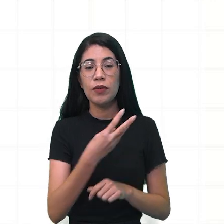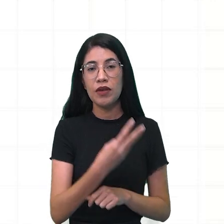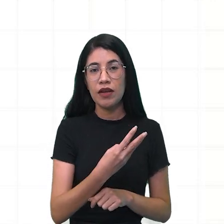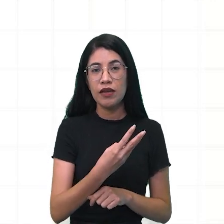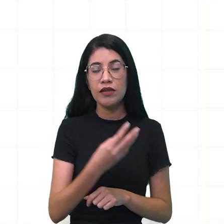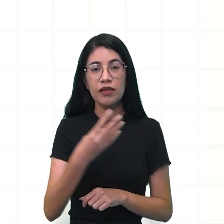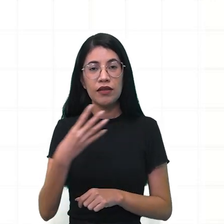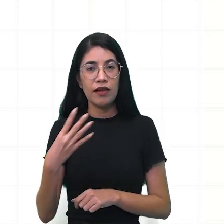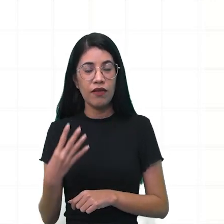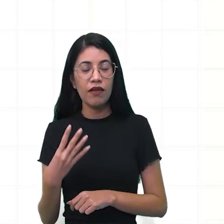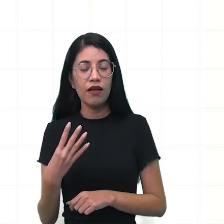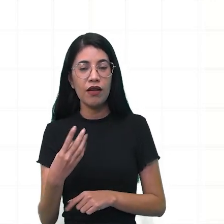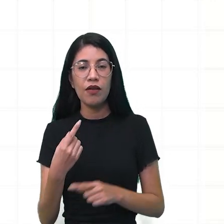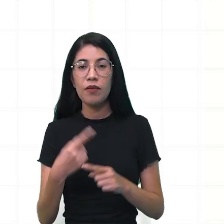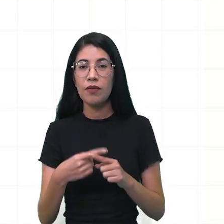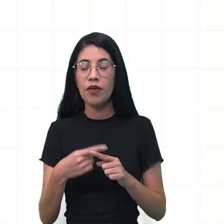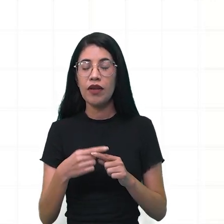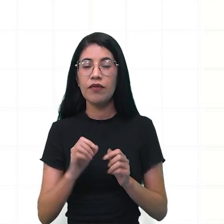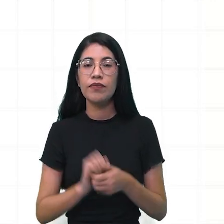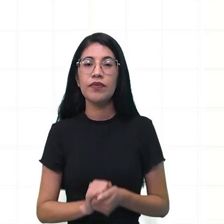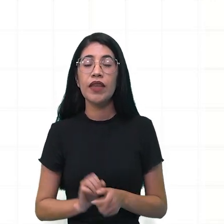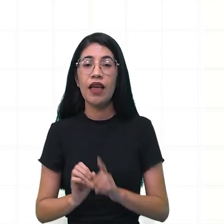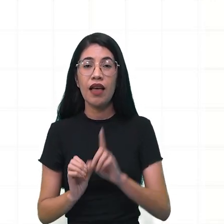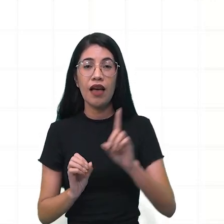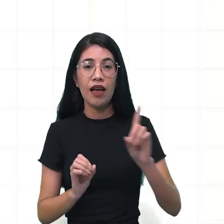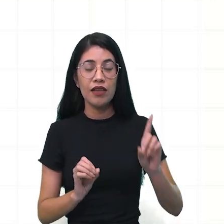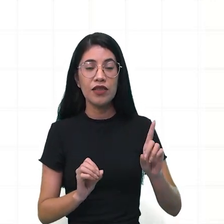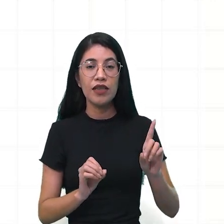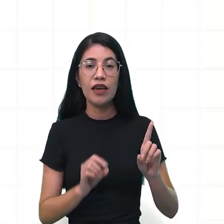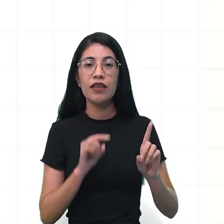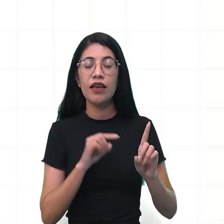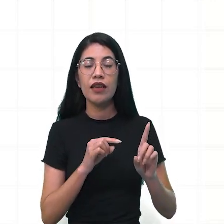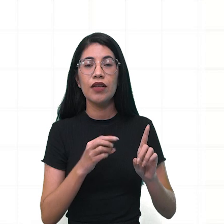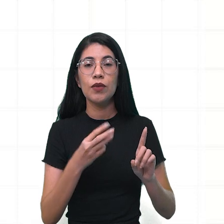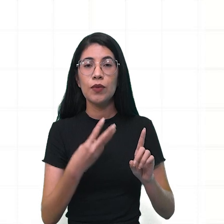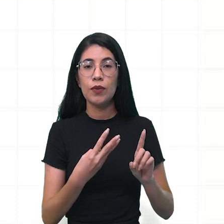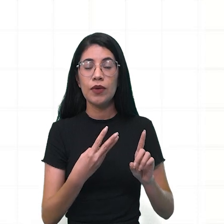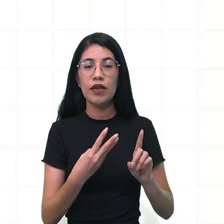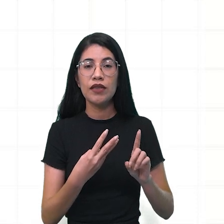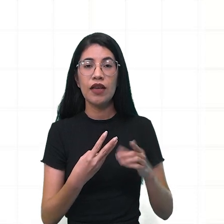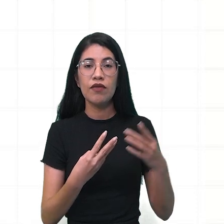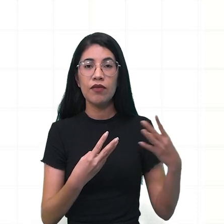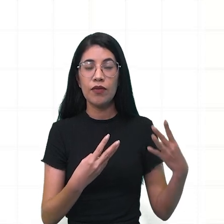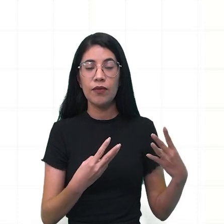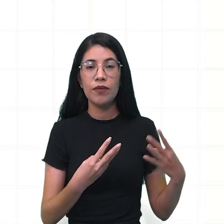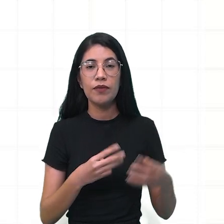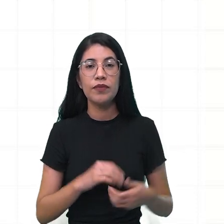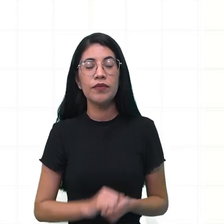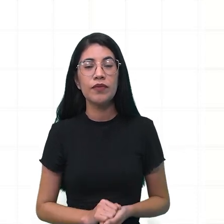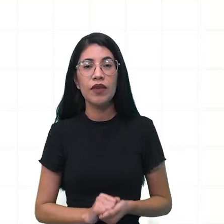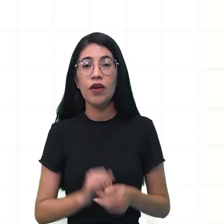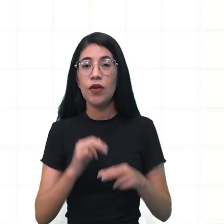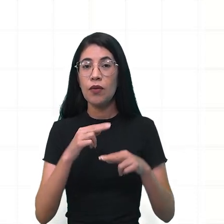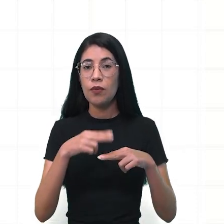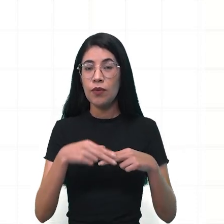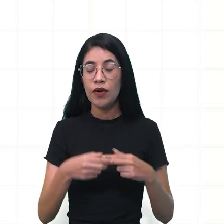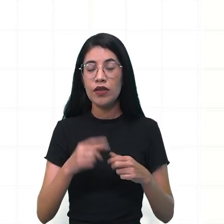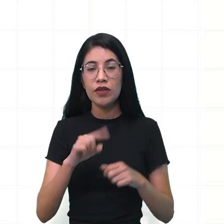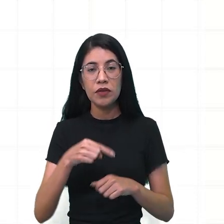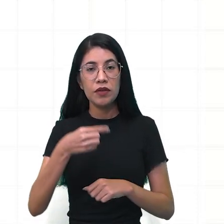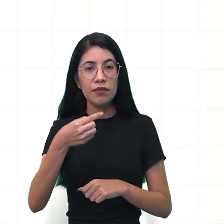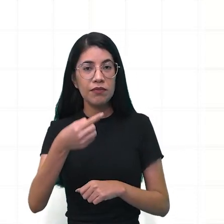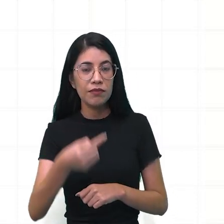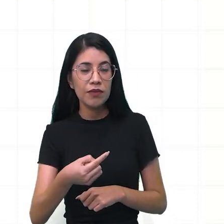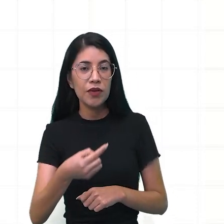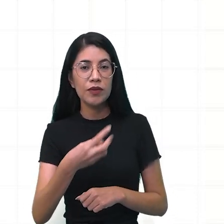Por quê? Olha aí, ó, à direita. Quem é que está à direita do 3? É o 4. Por isso que o sucessor